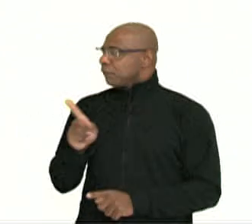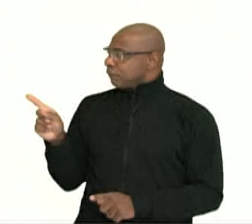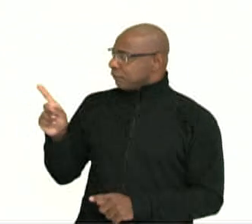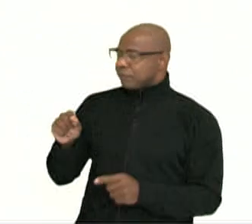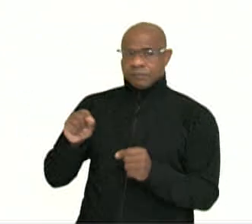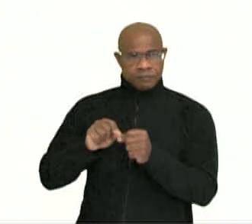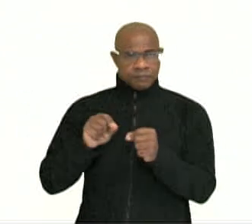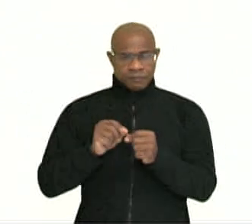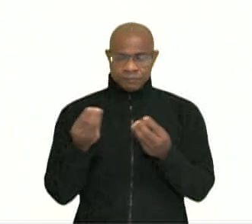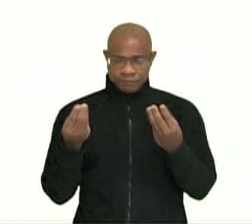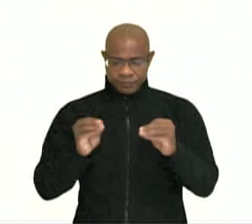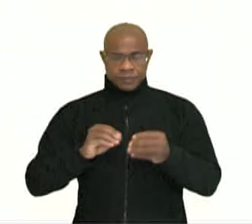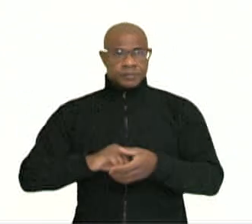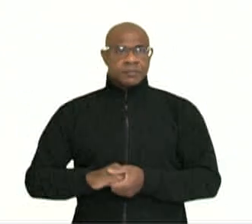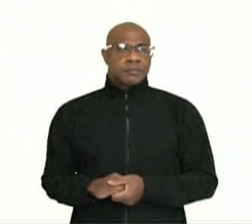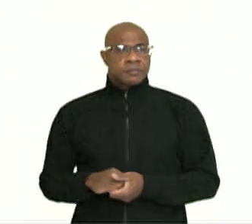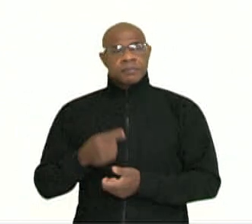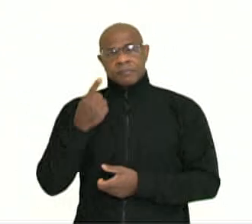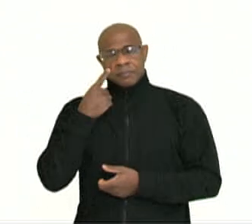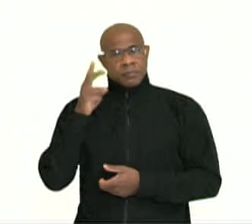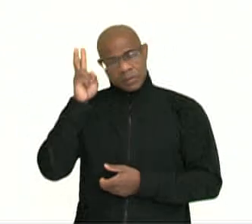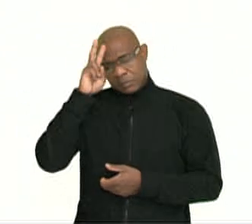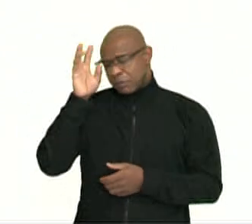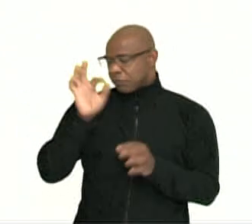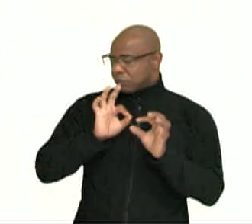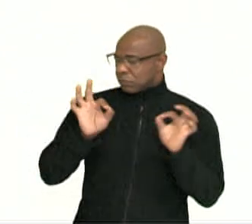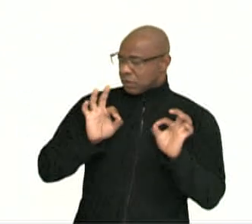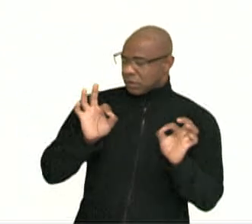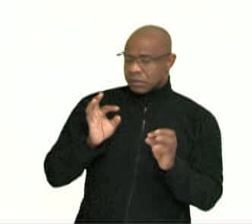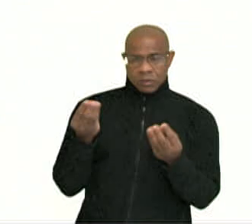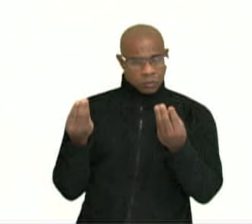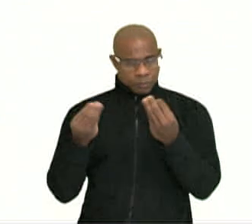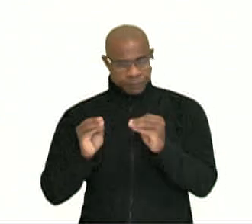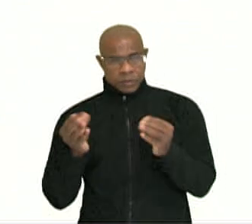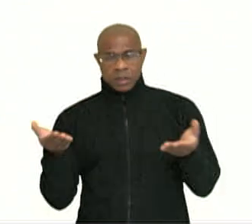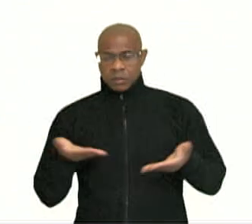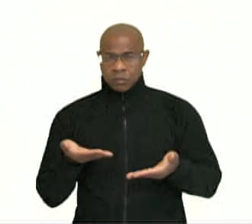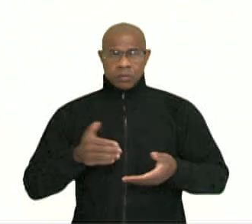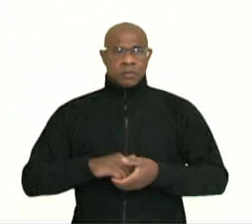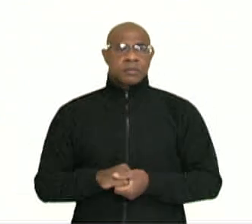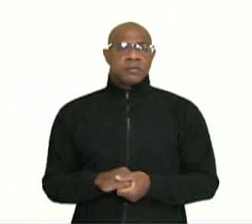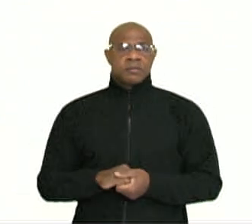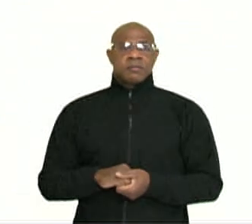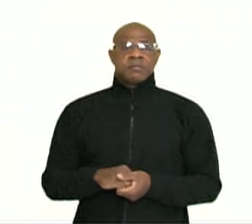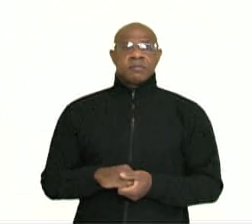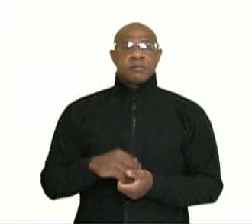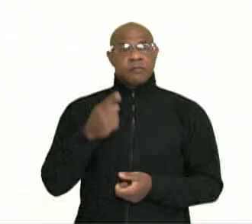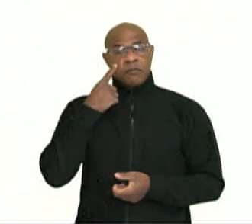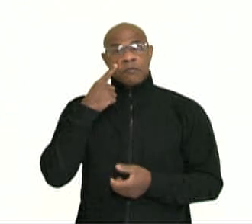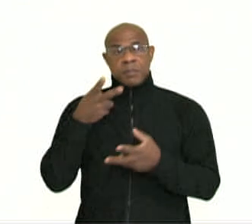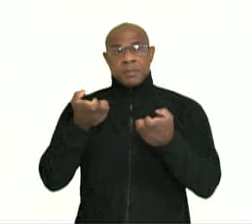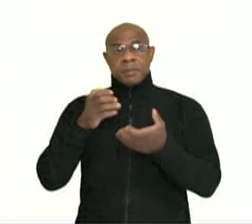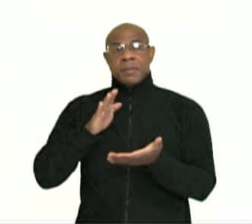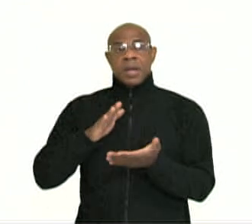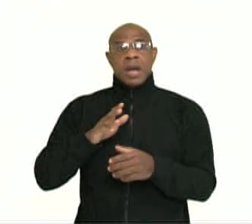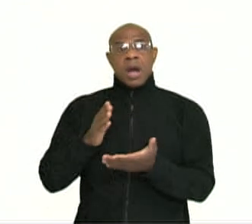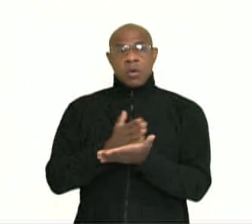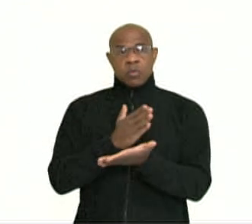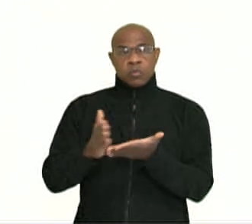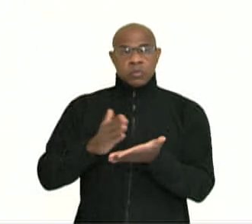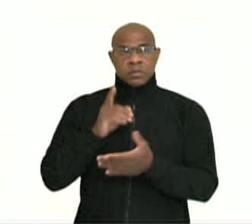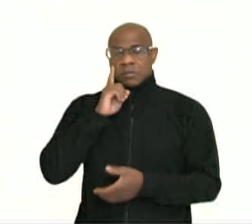tuas respostas. Não lembrava de algum? Completa agora. E vamos ver mais alguns. Vamos lá. Olha